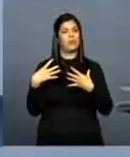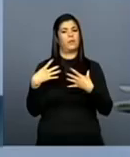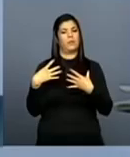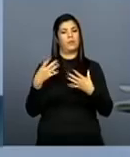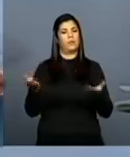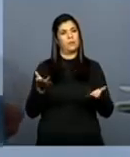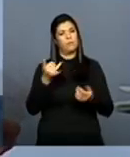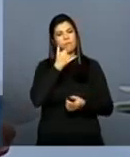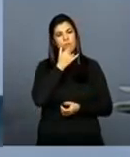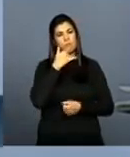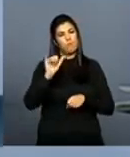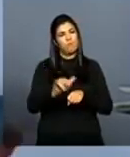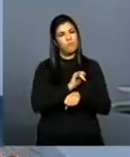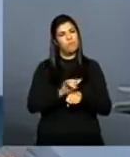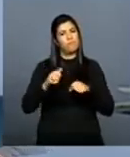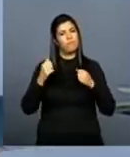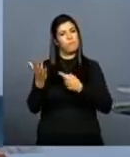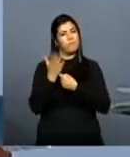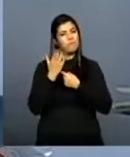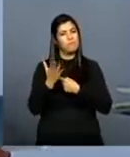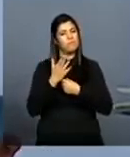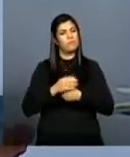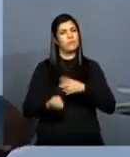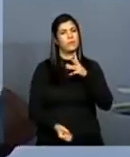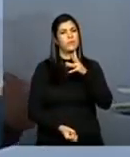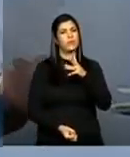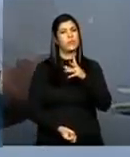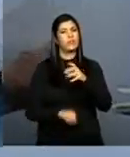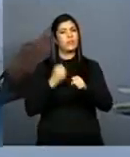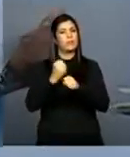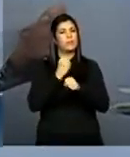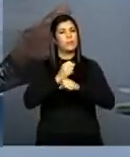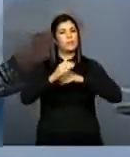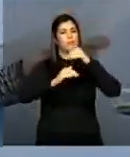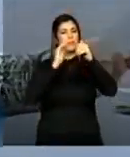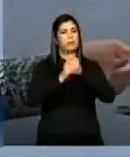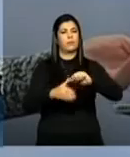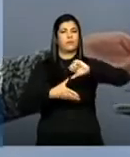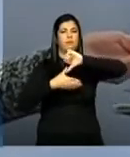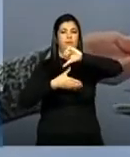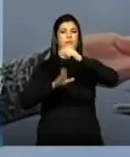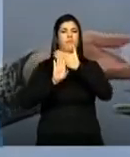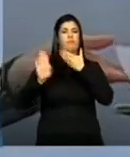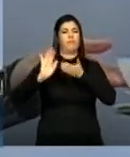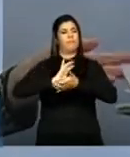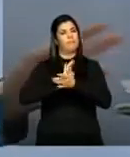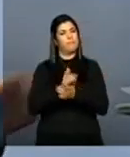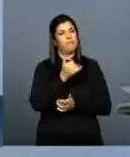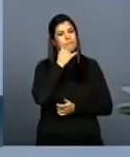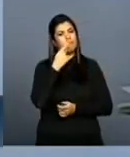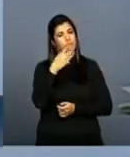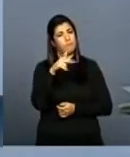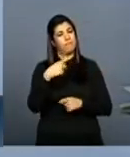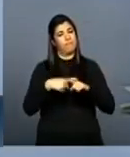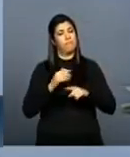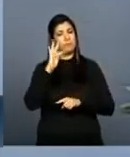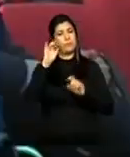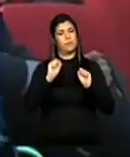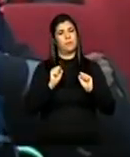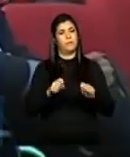momento estratégico, que foi construir uma América Latina sem miséria, né, Adoniran? A gente te perdoa. Cumprimentar